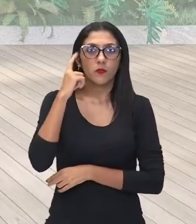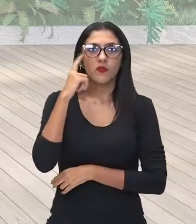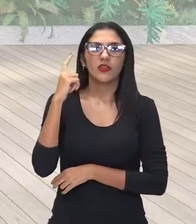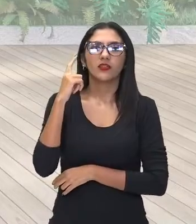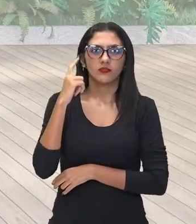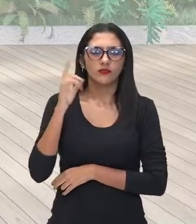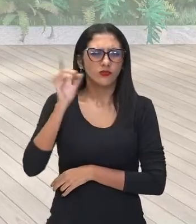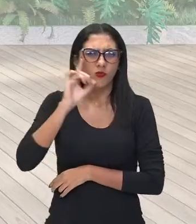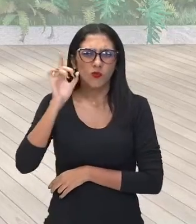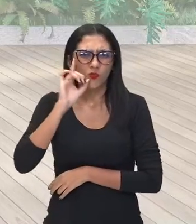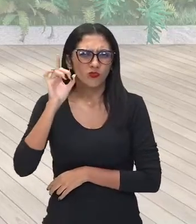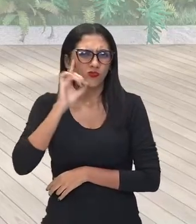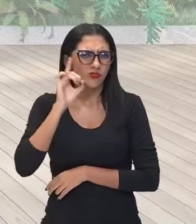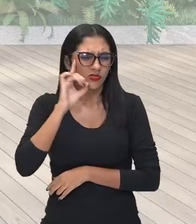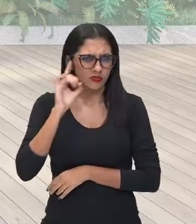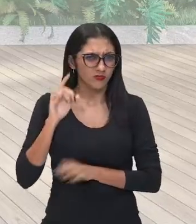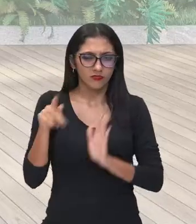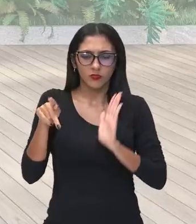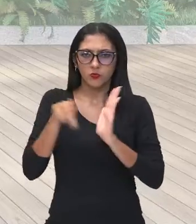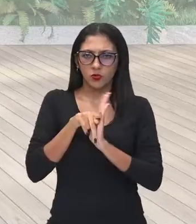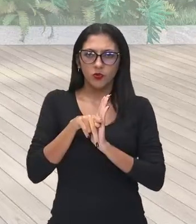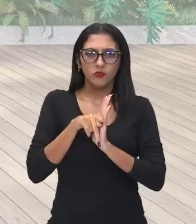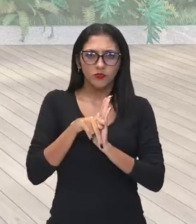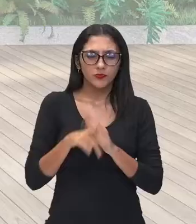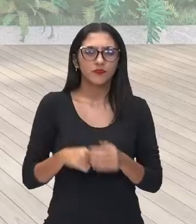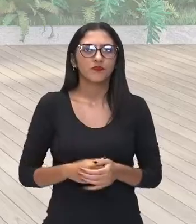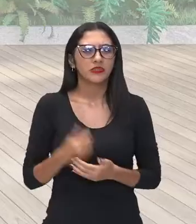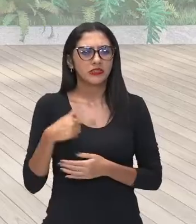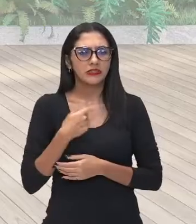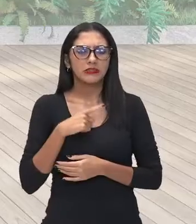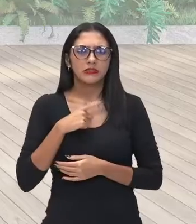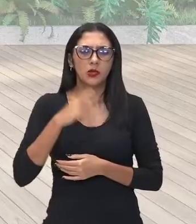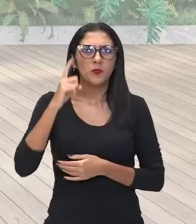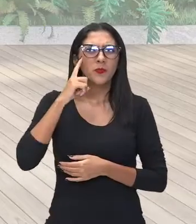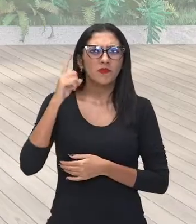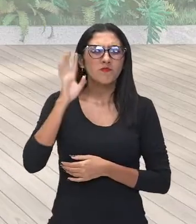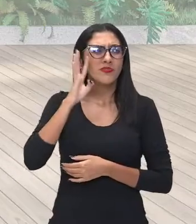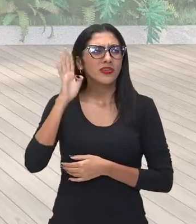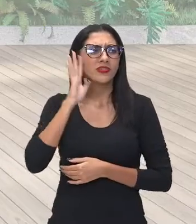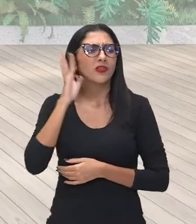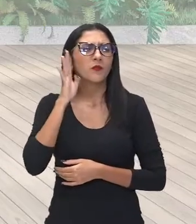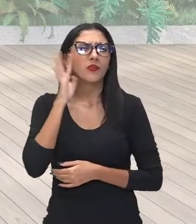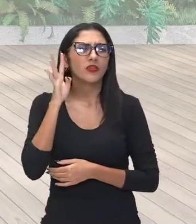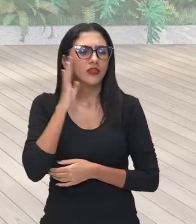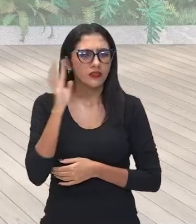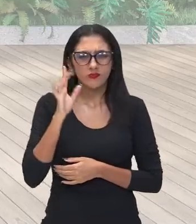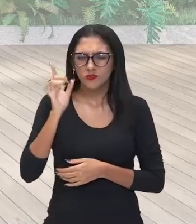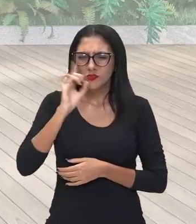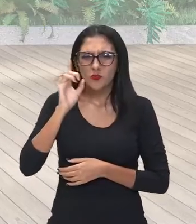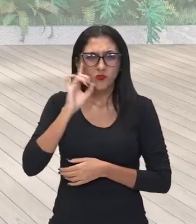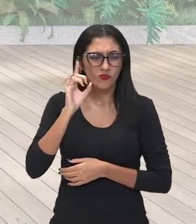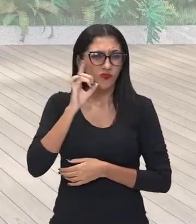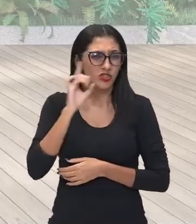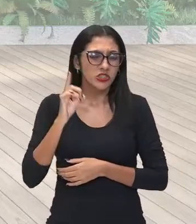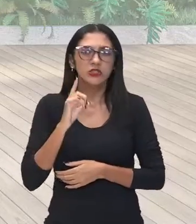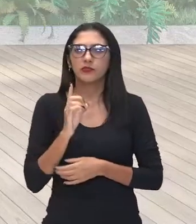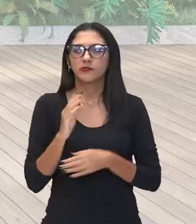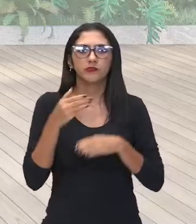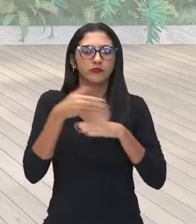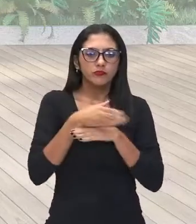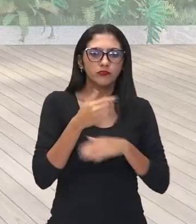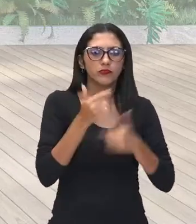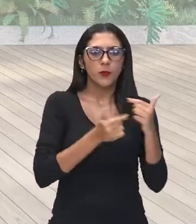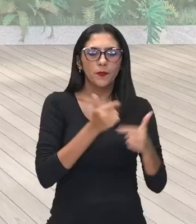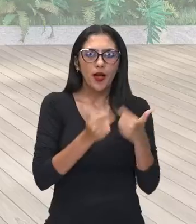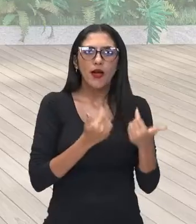os dias. Então, nós fazemos inferências ao longo dos nossos dias, no nosso trabalho, na